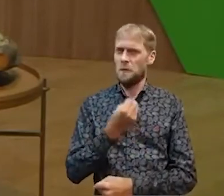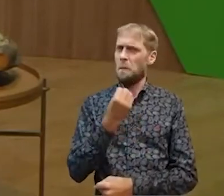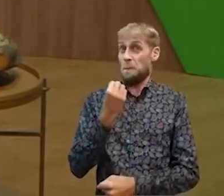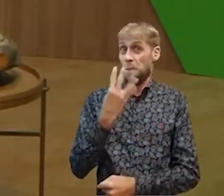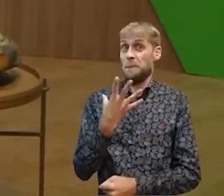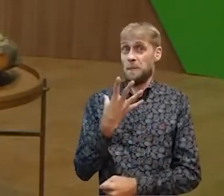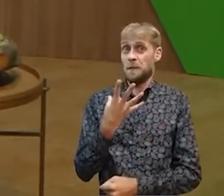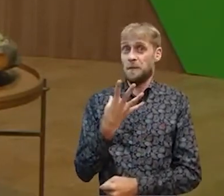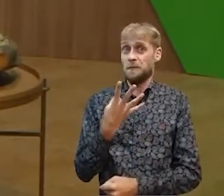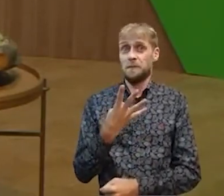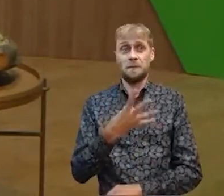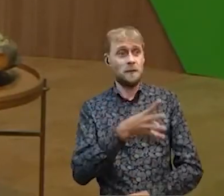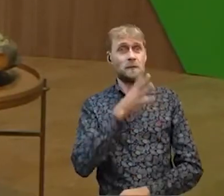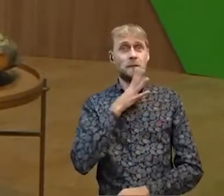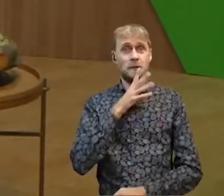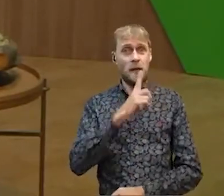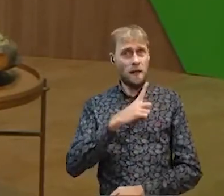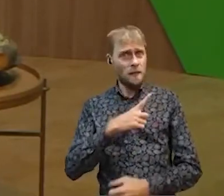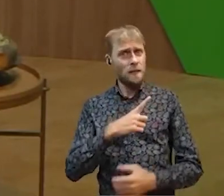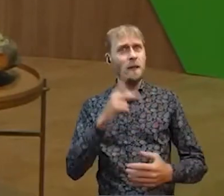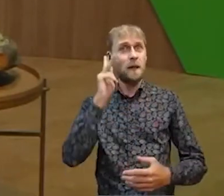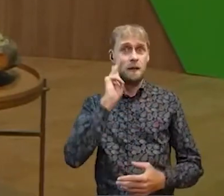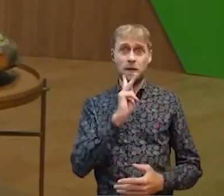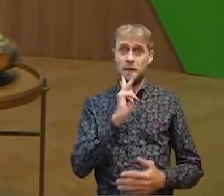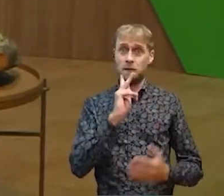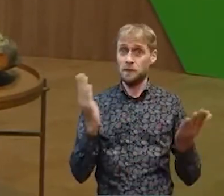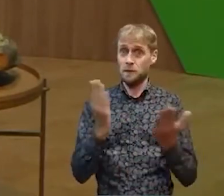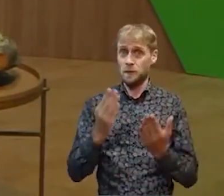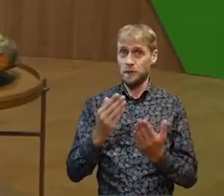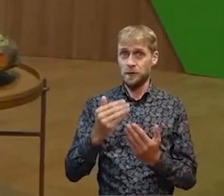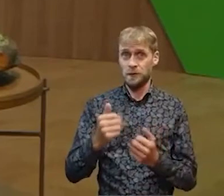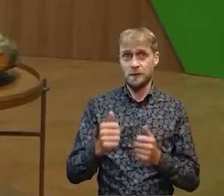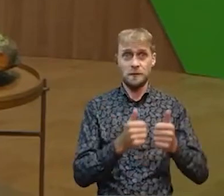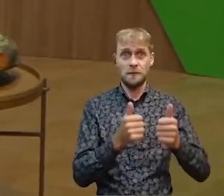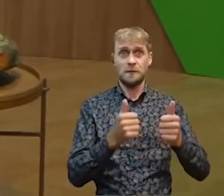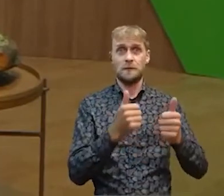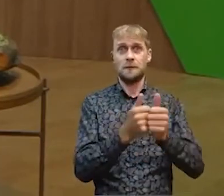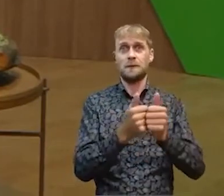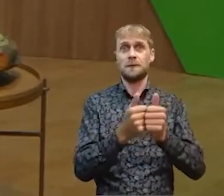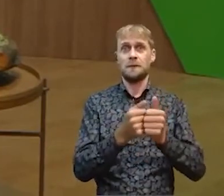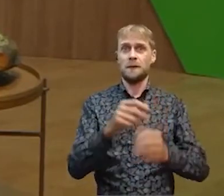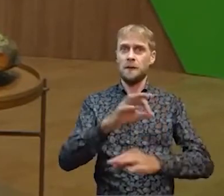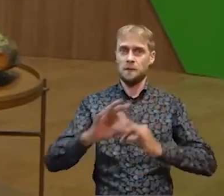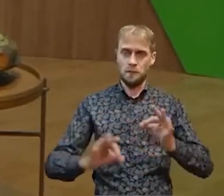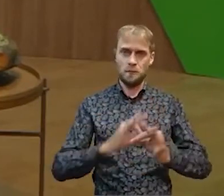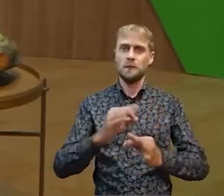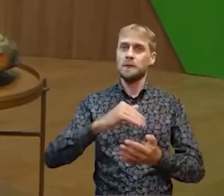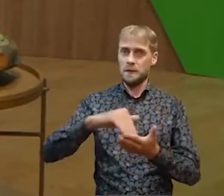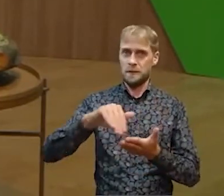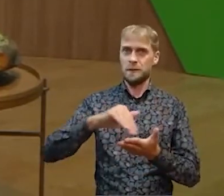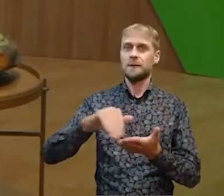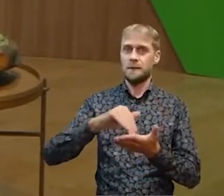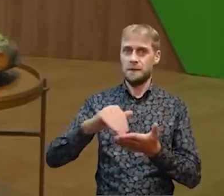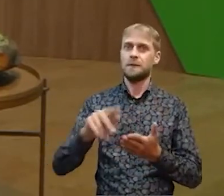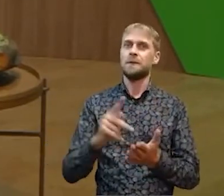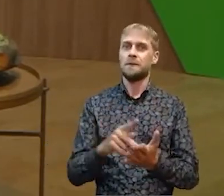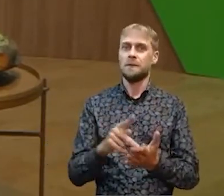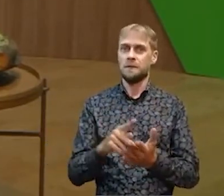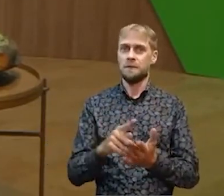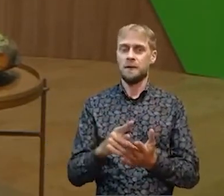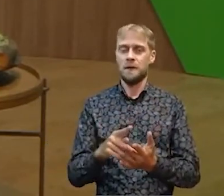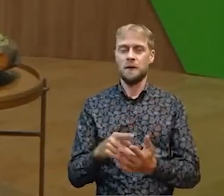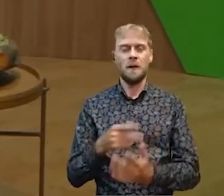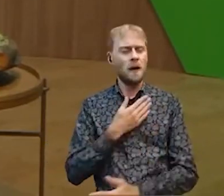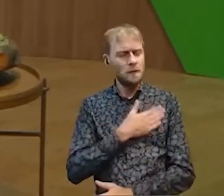conhecer e ter você hoje aí à frente desse projeto do território Matopiba entre as secretarias. Está sendo muito agradável